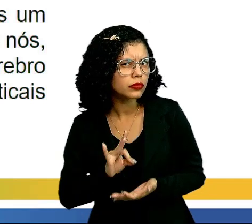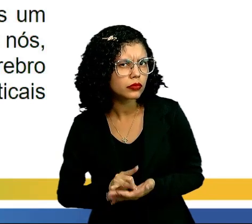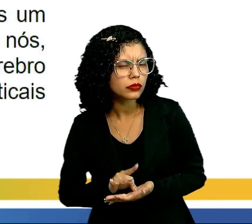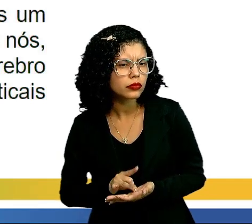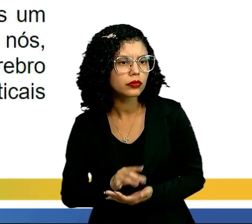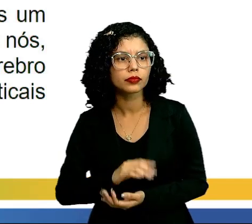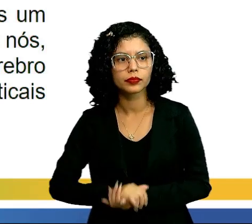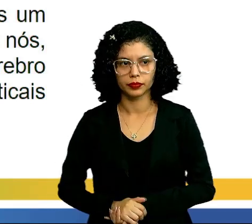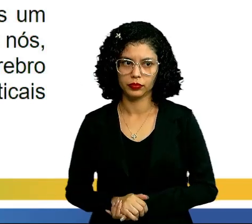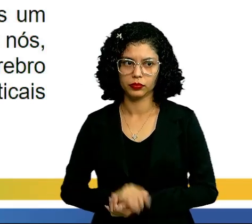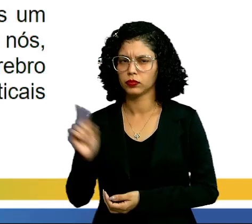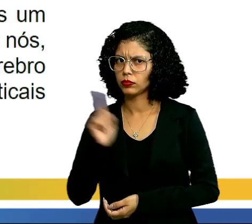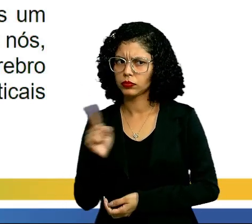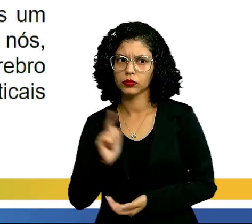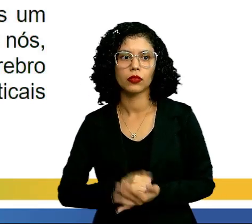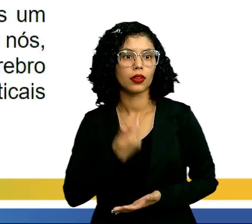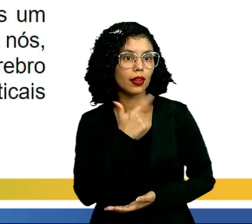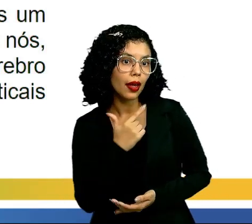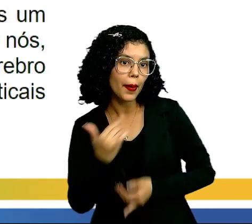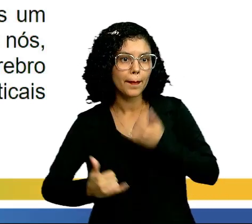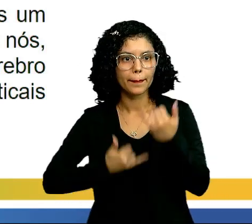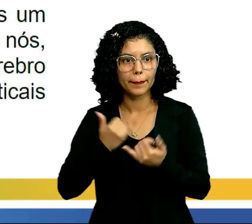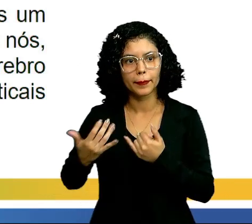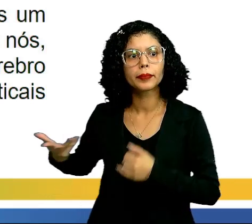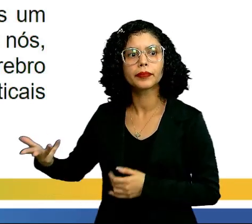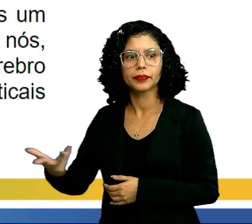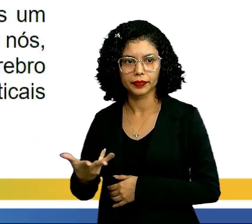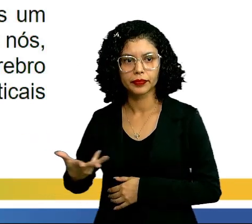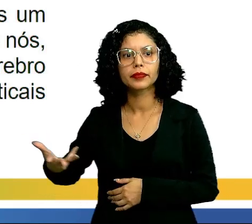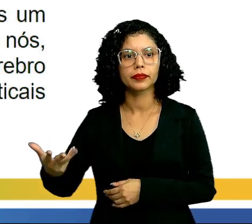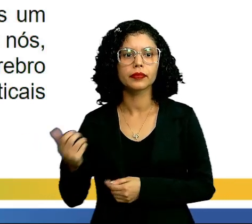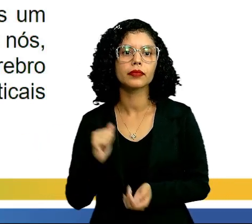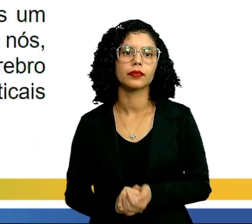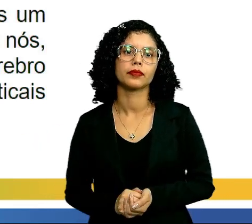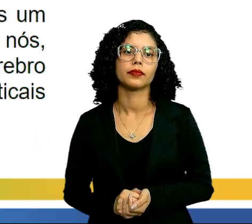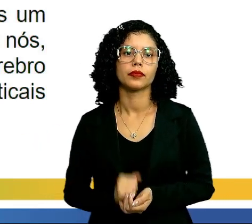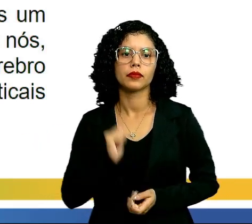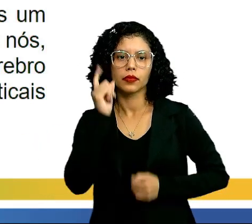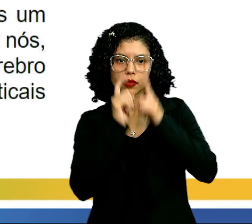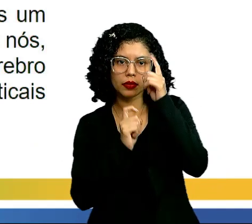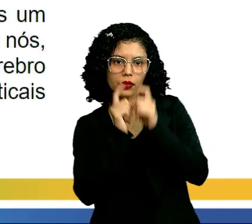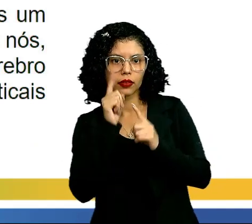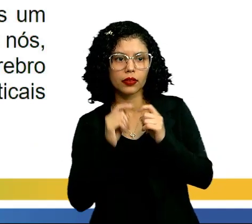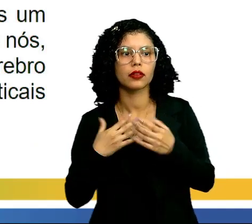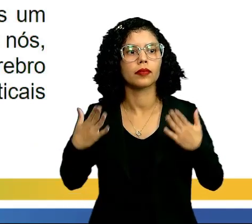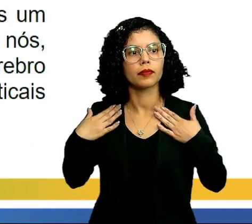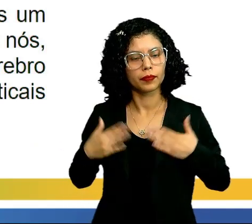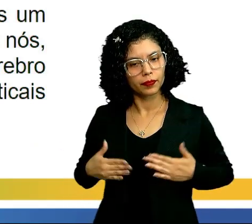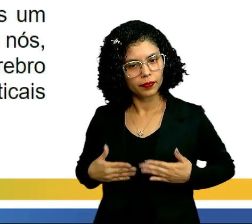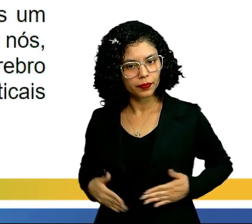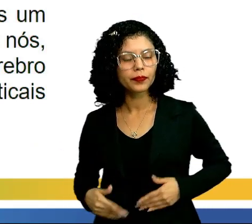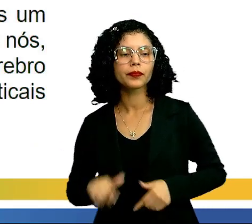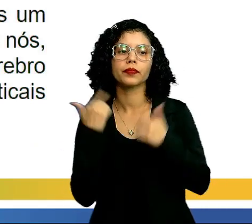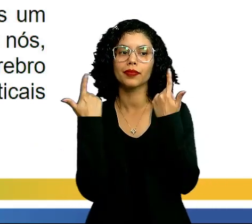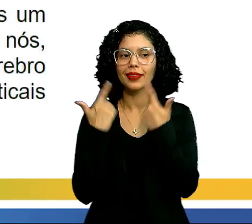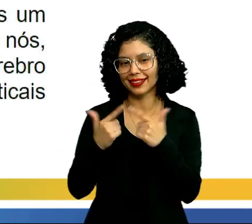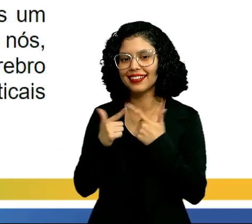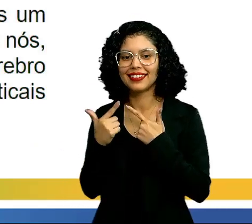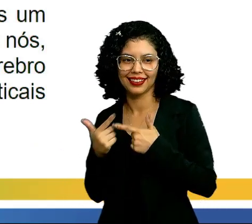Isso não é verdade? Não. O riso básico, o da brincadeira, da diversão, da